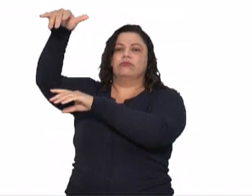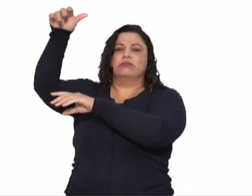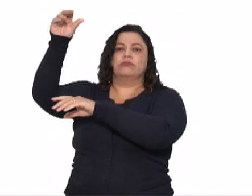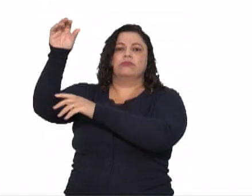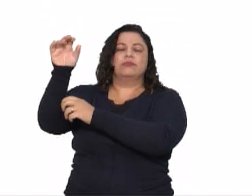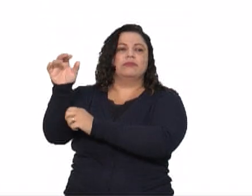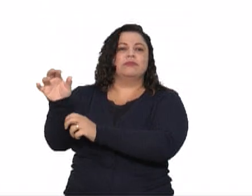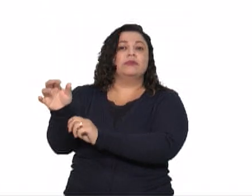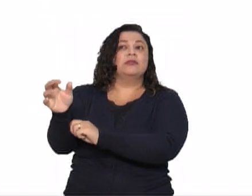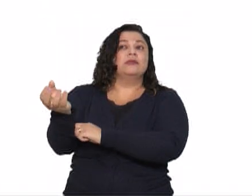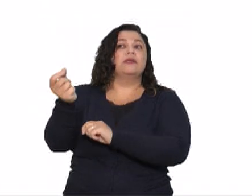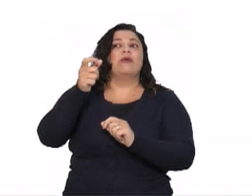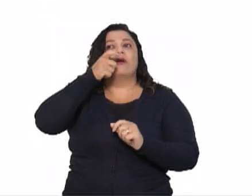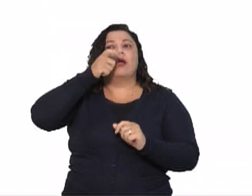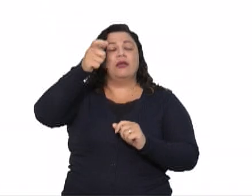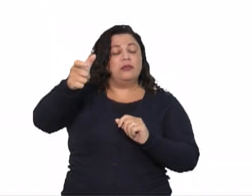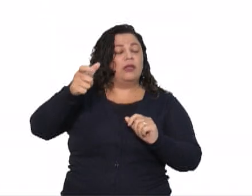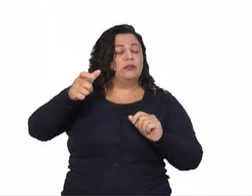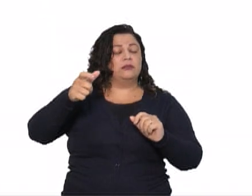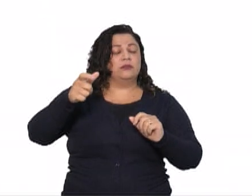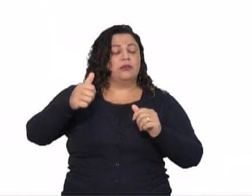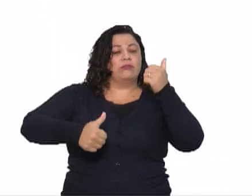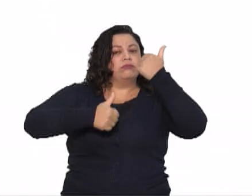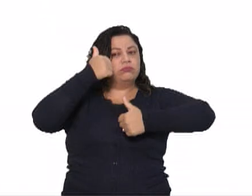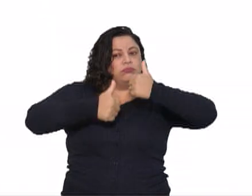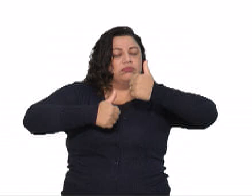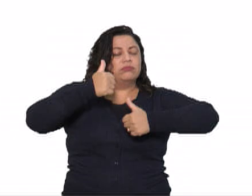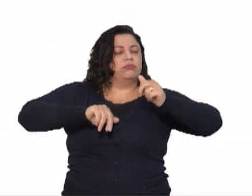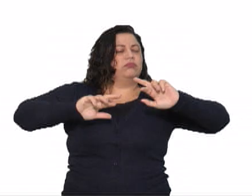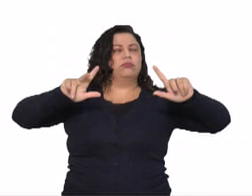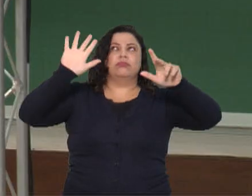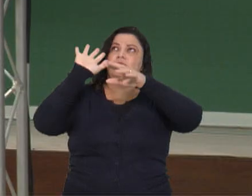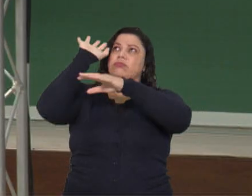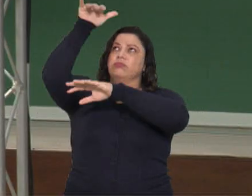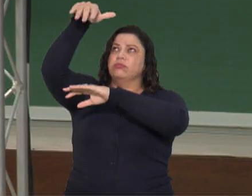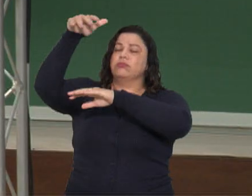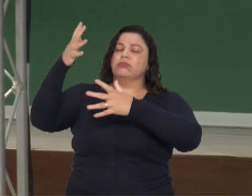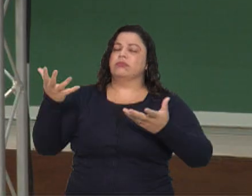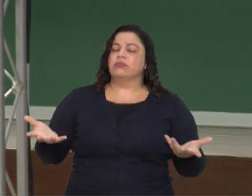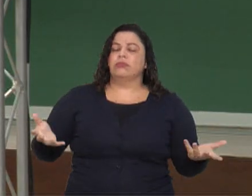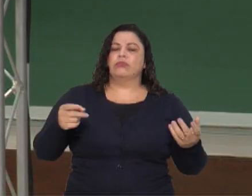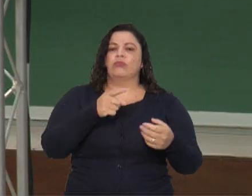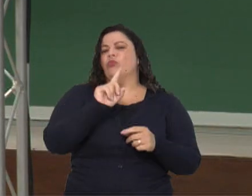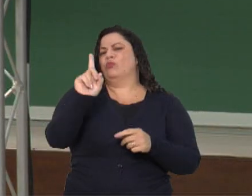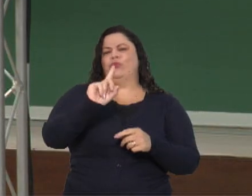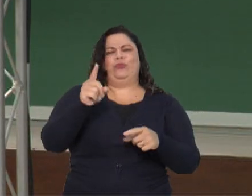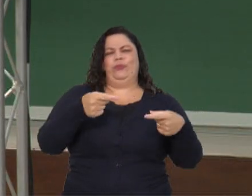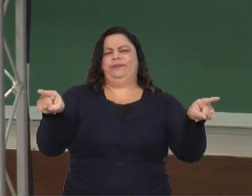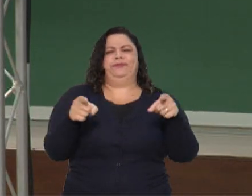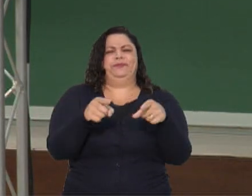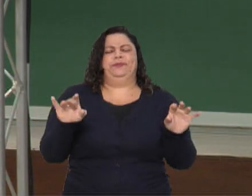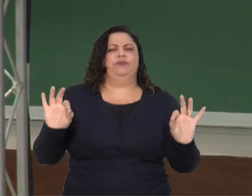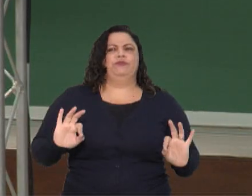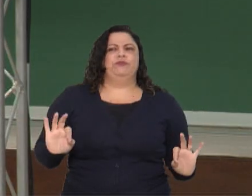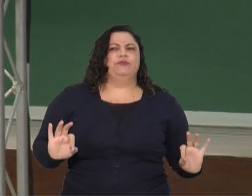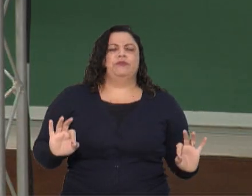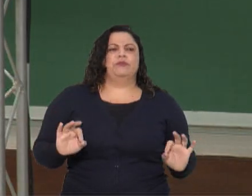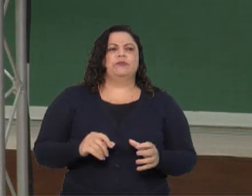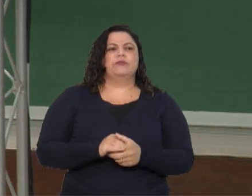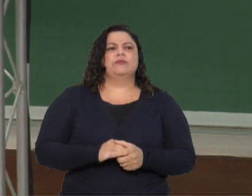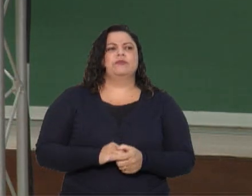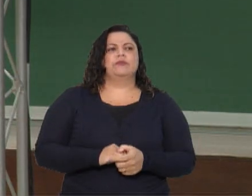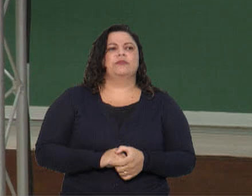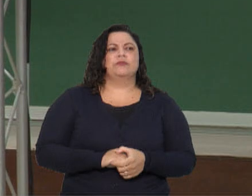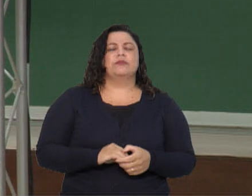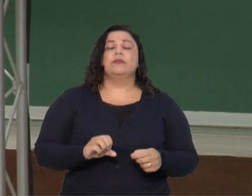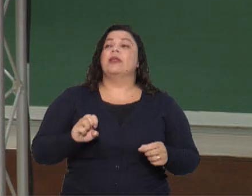a intenção dele é jogar, é fazer cesta, né? Não é produzir um som musical. Agora, pensa assim,